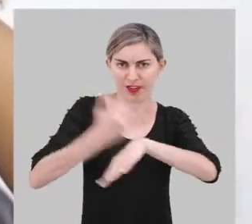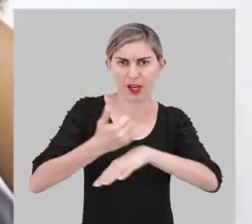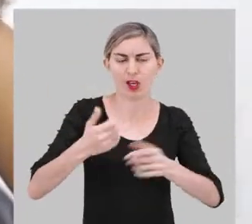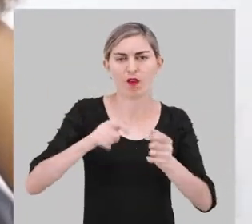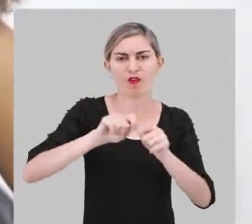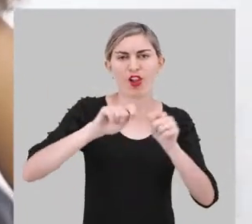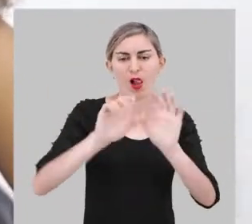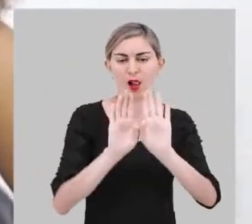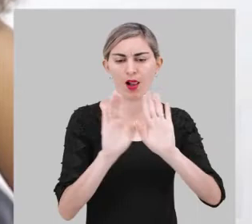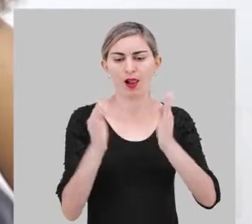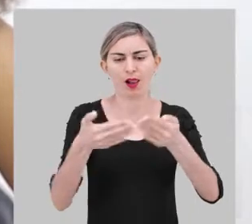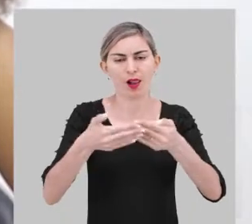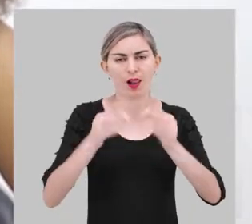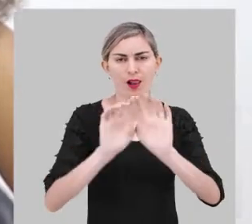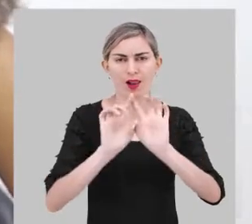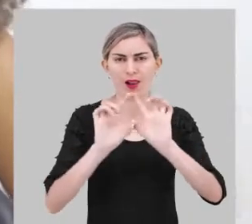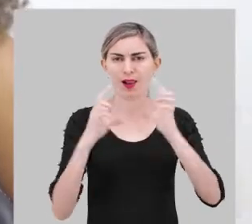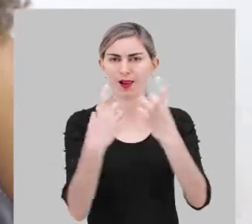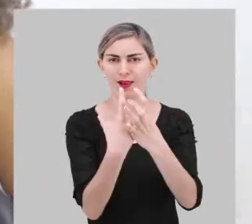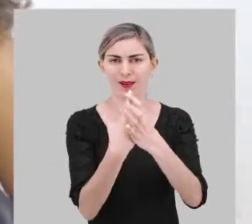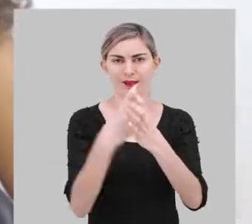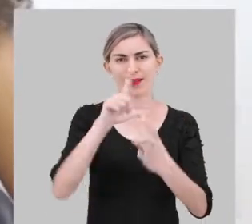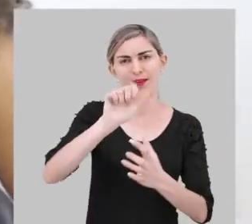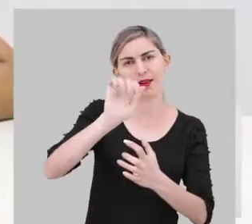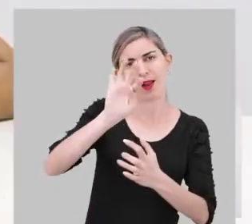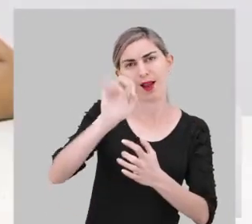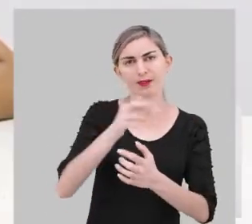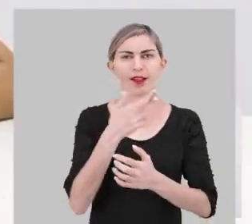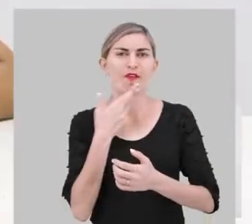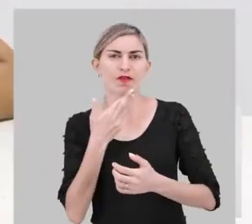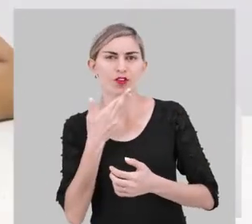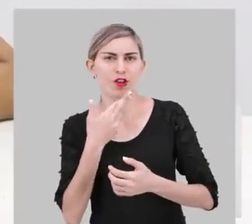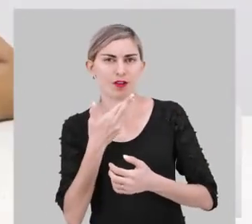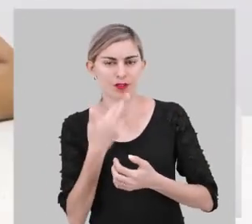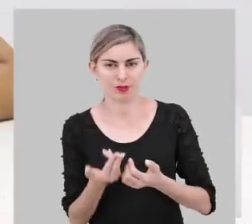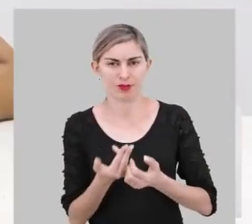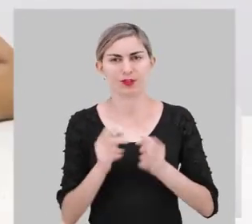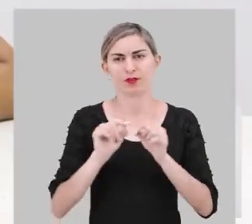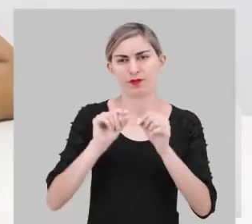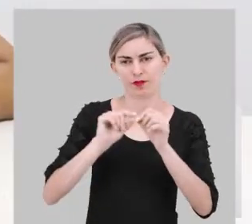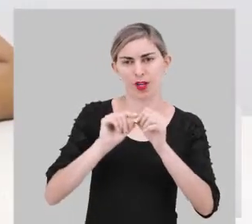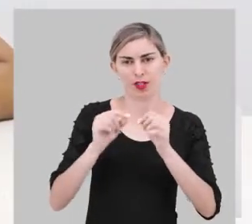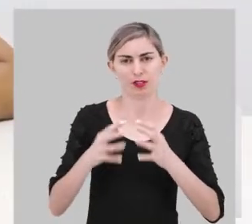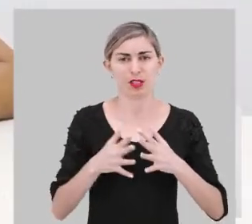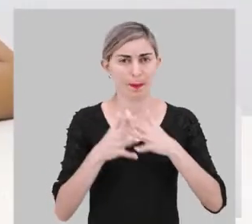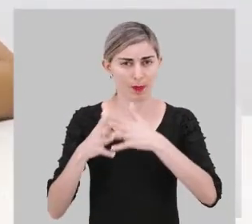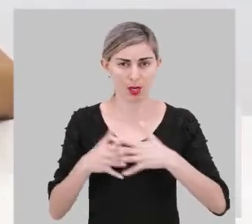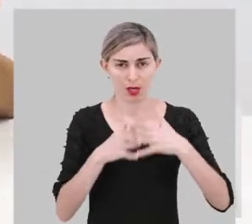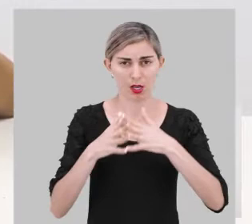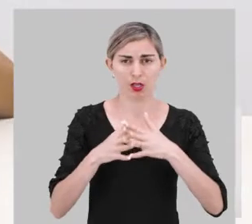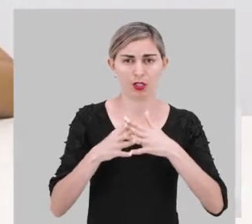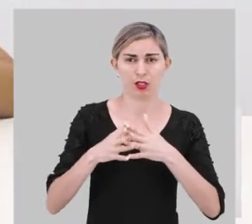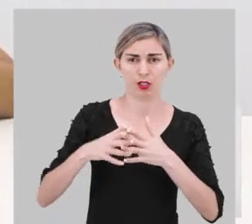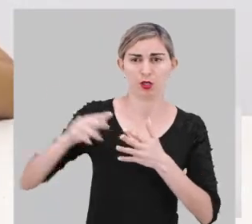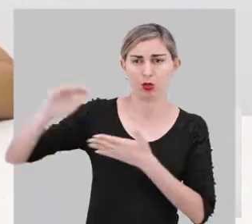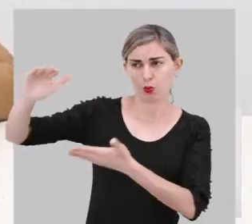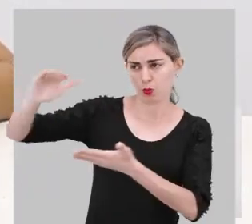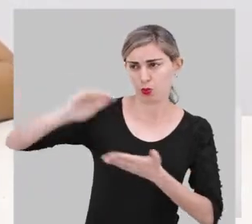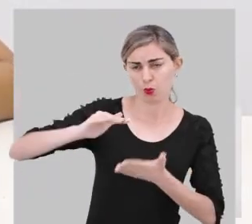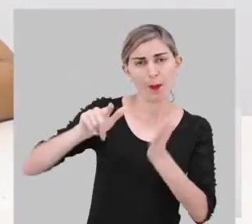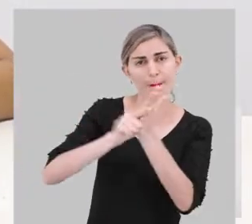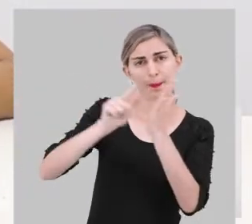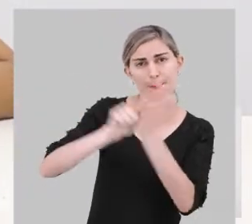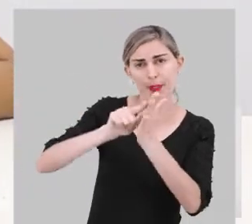fazer latinhas de refrigerante. A máquina de envernizamento é uma máquina que recebe as folhas